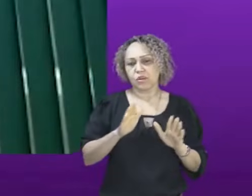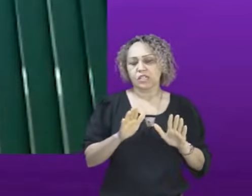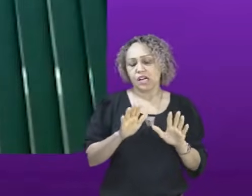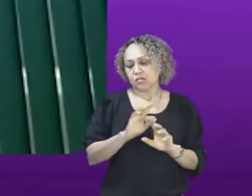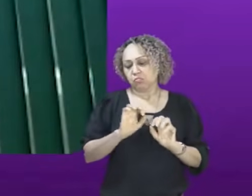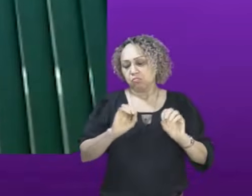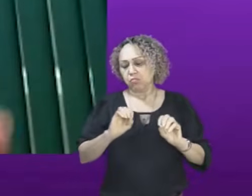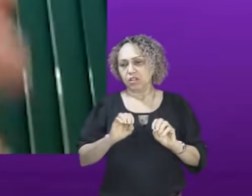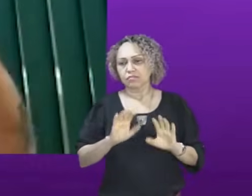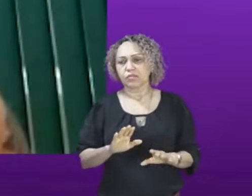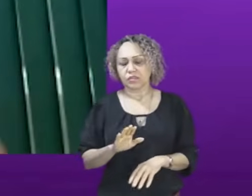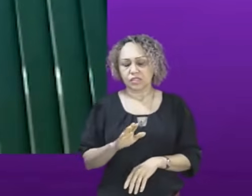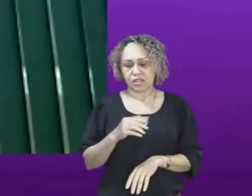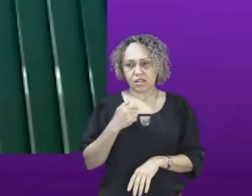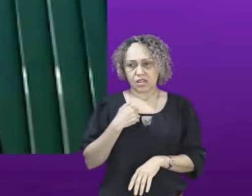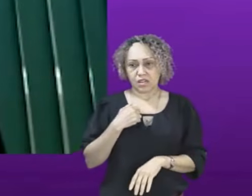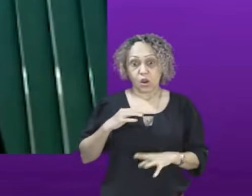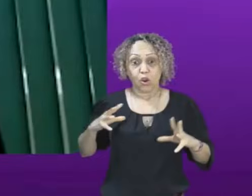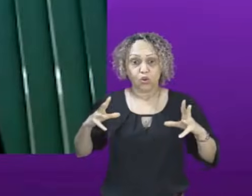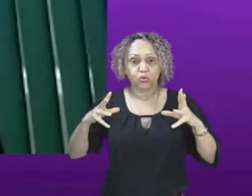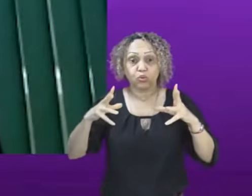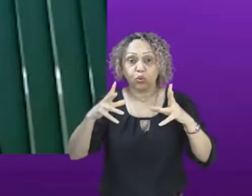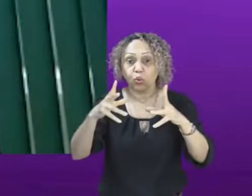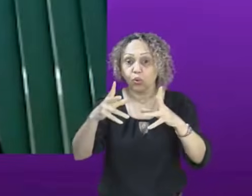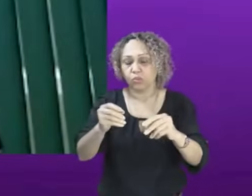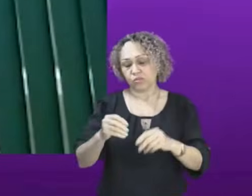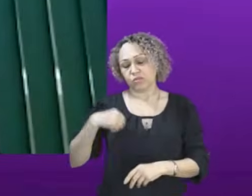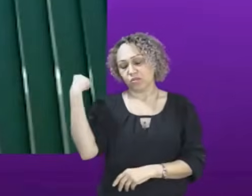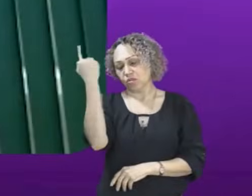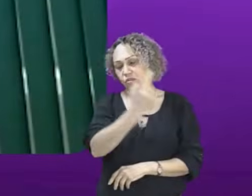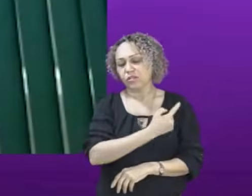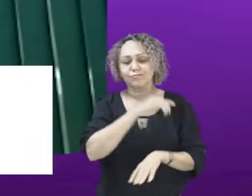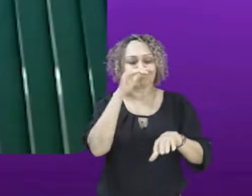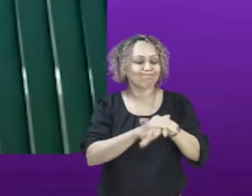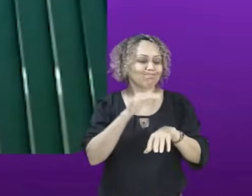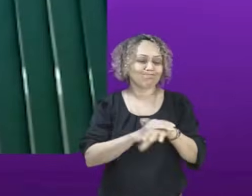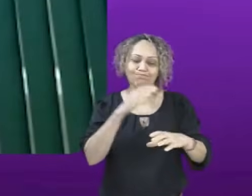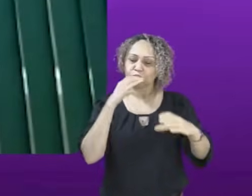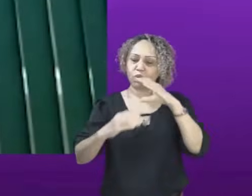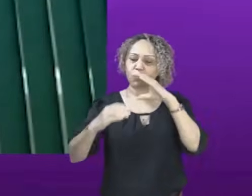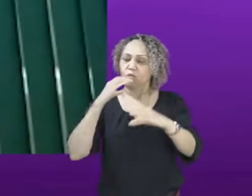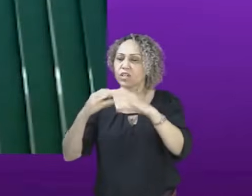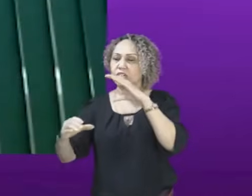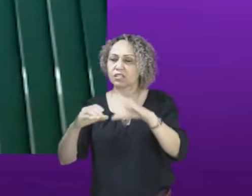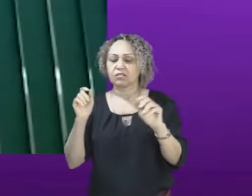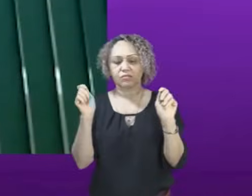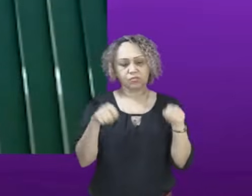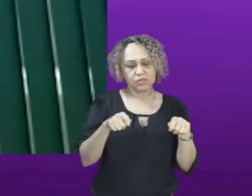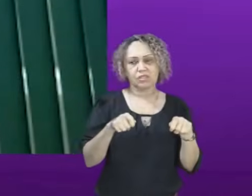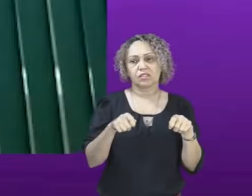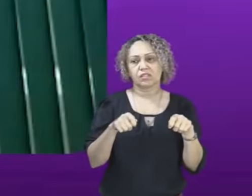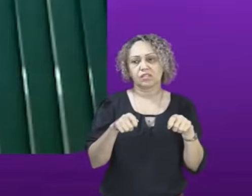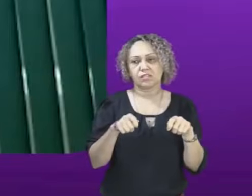a última fala minha, todos nós somos seres de comunicação, todos nós somos seres comunicativos. Nós podemos dizer, você